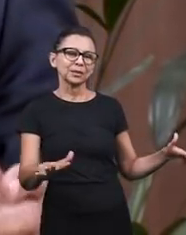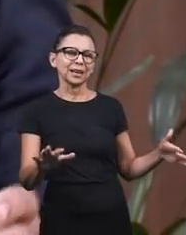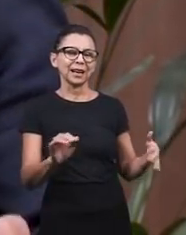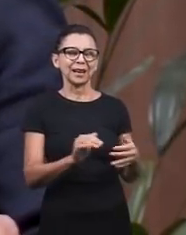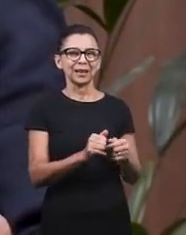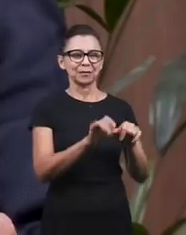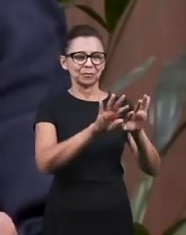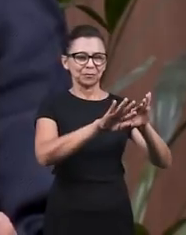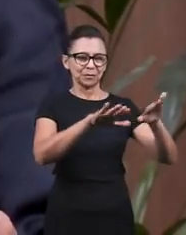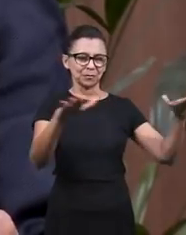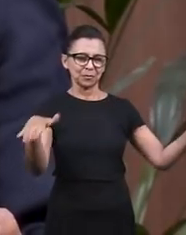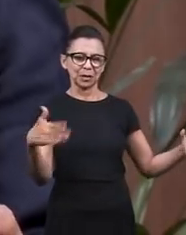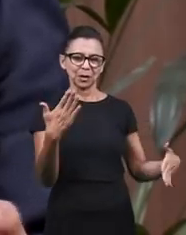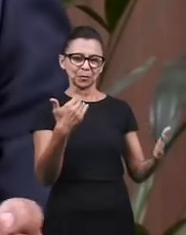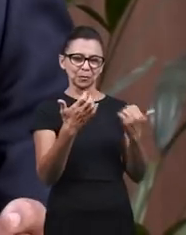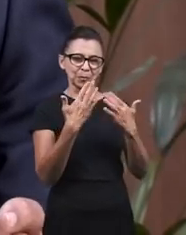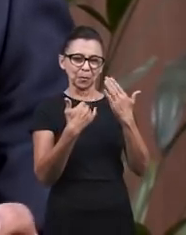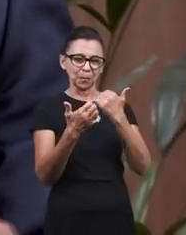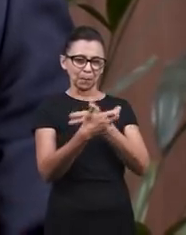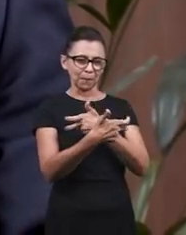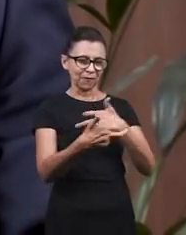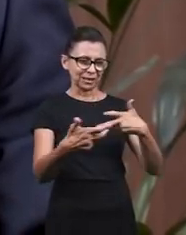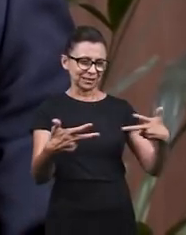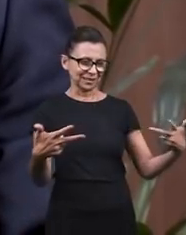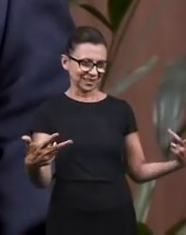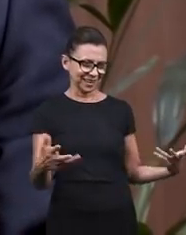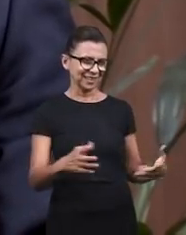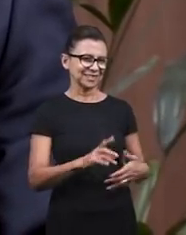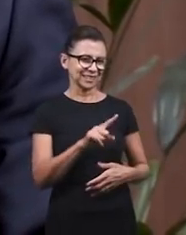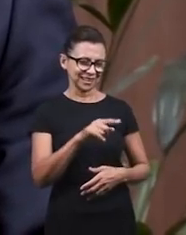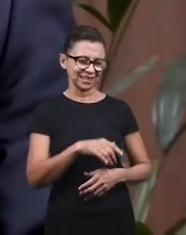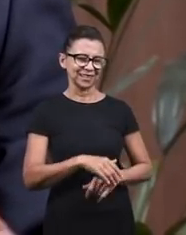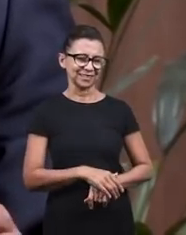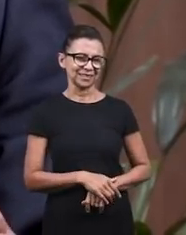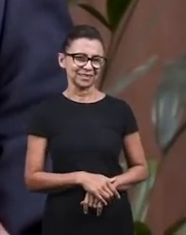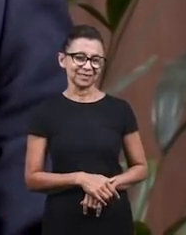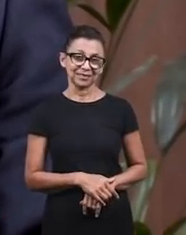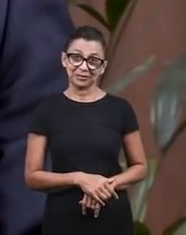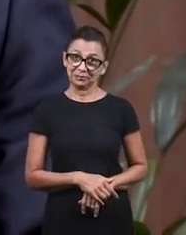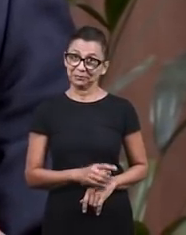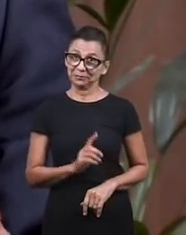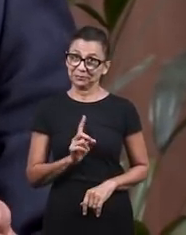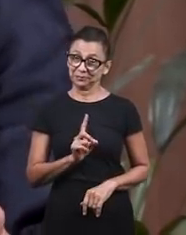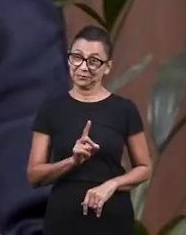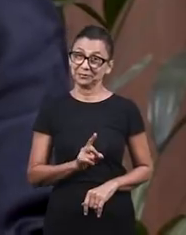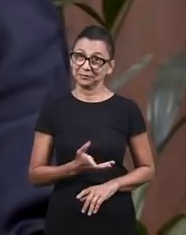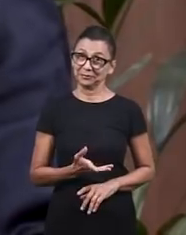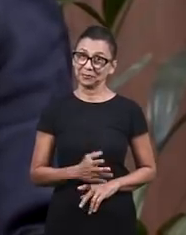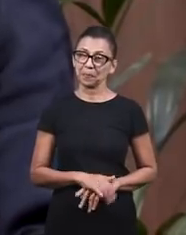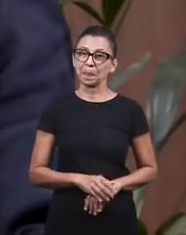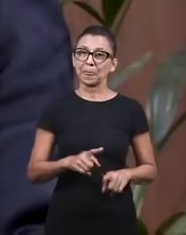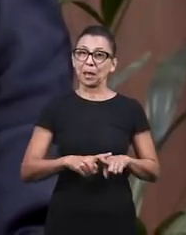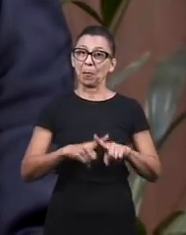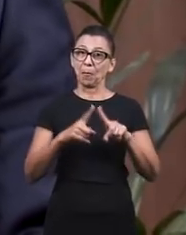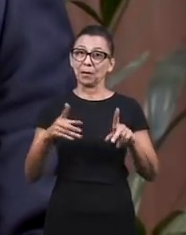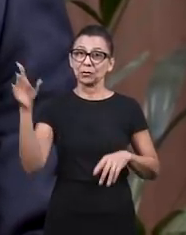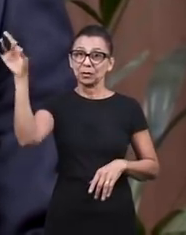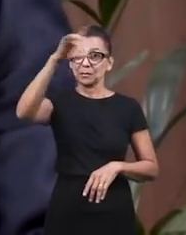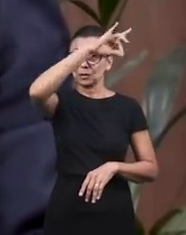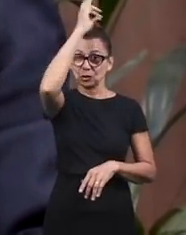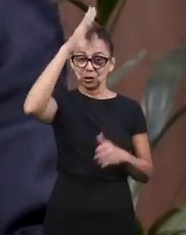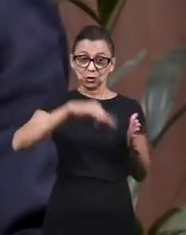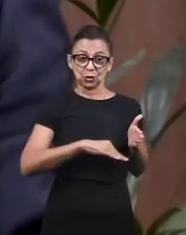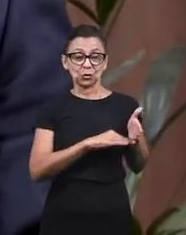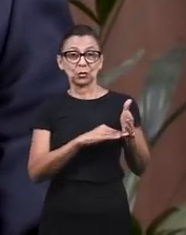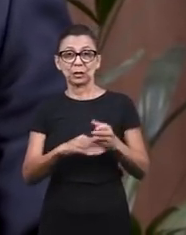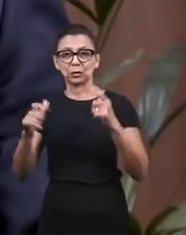leva para lá. Mas às vezes o Espírito Santo vai nos conduzir por lugares difíceis. E Jesus foi levado para o